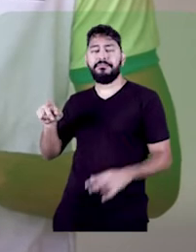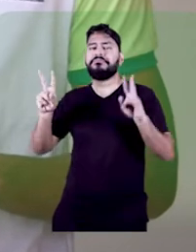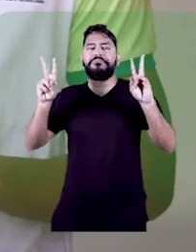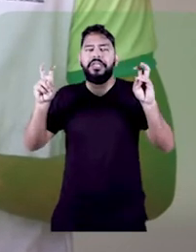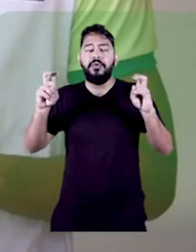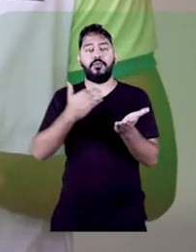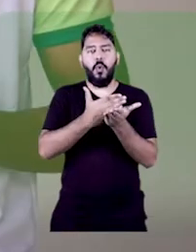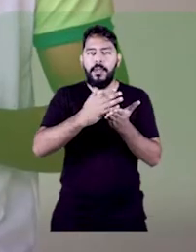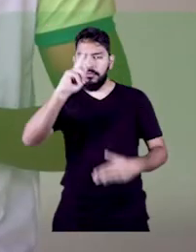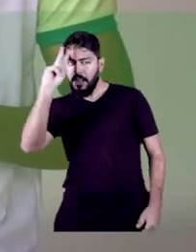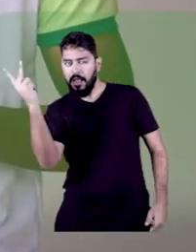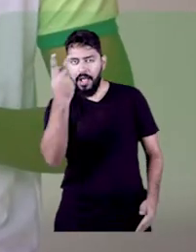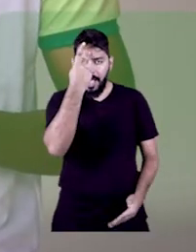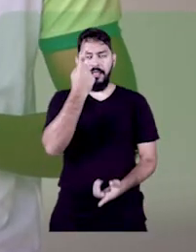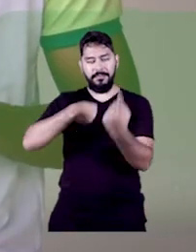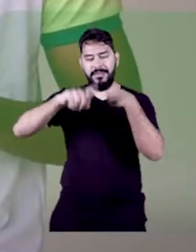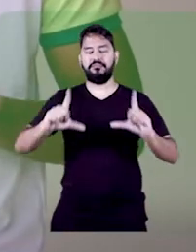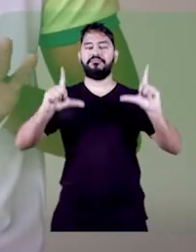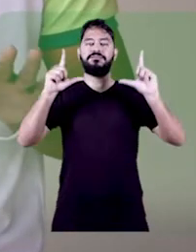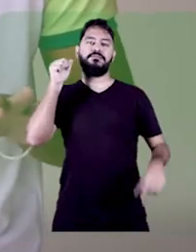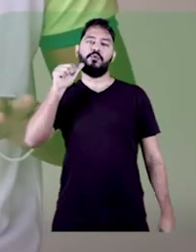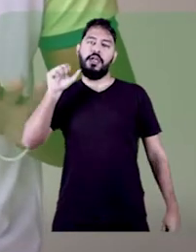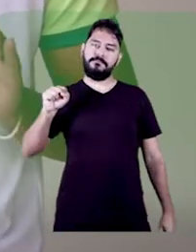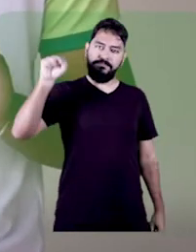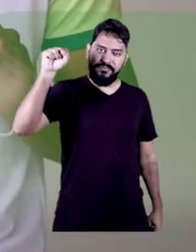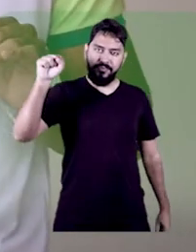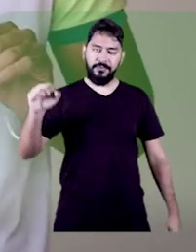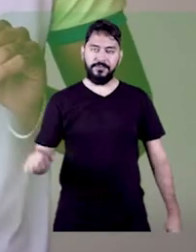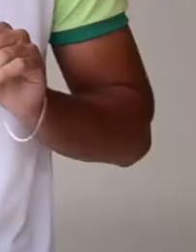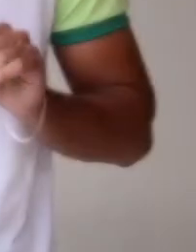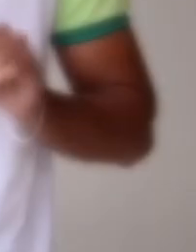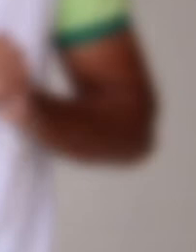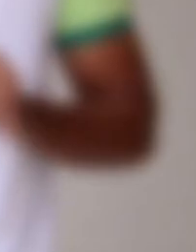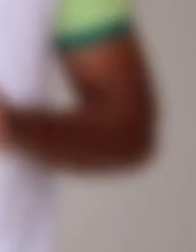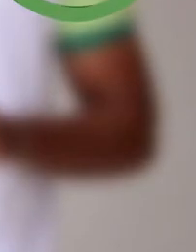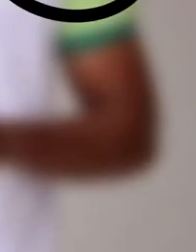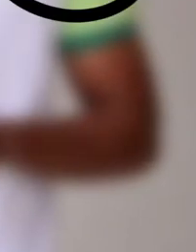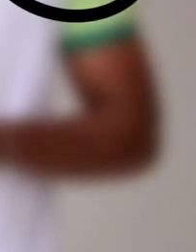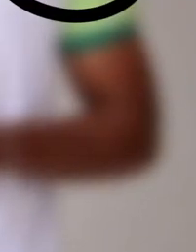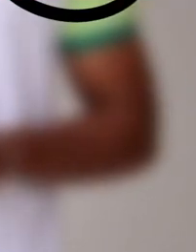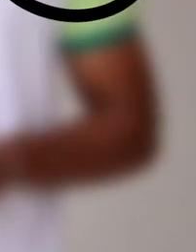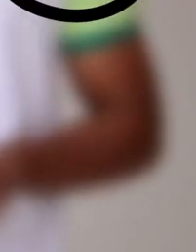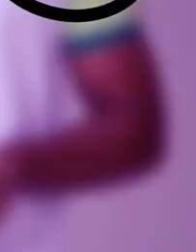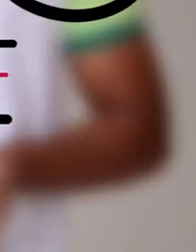na 12ª edição com o título da redação No Começo da Desconstrução, No Final Mulherão.